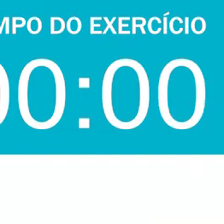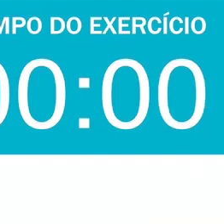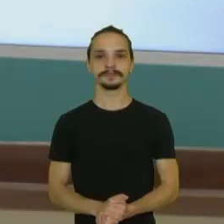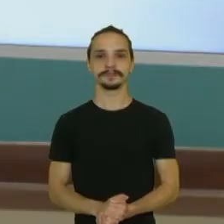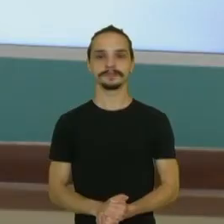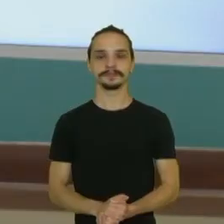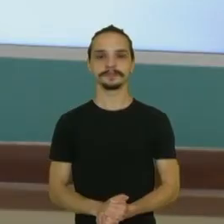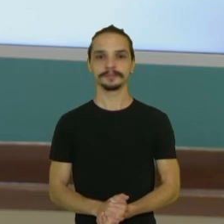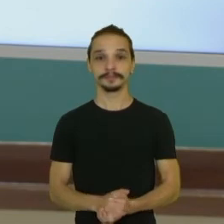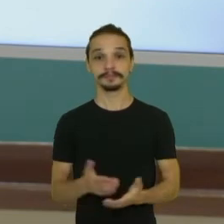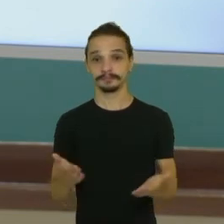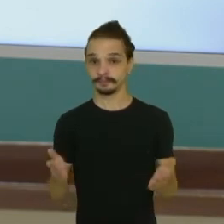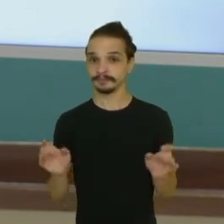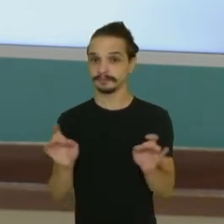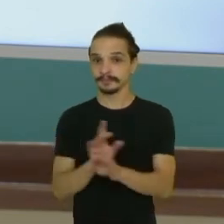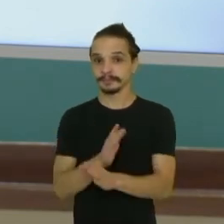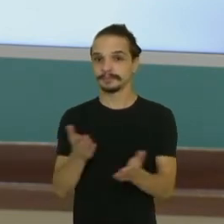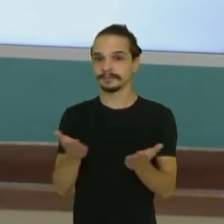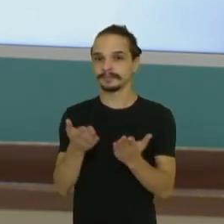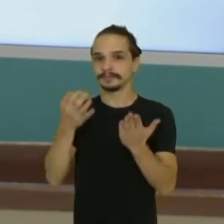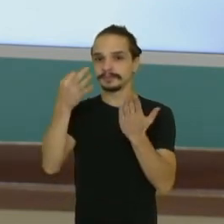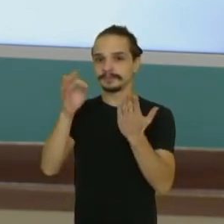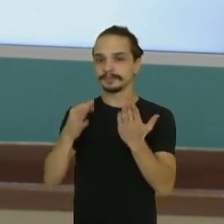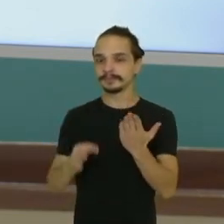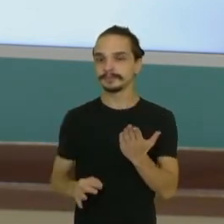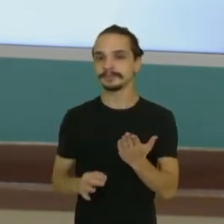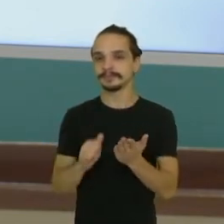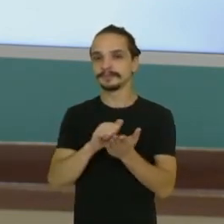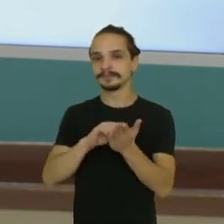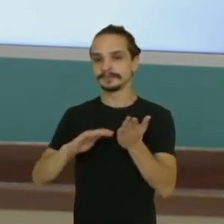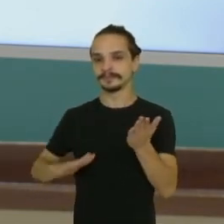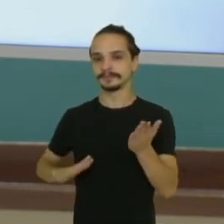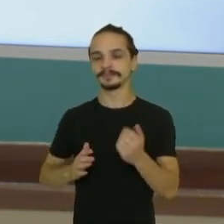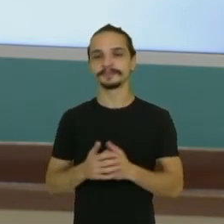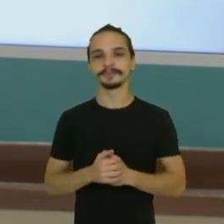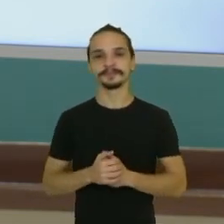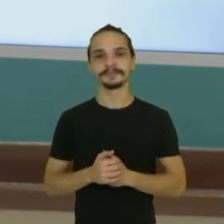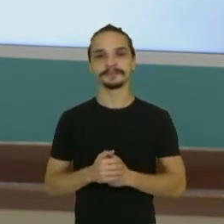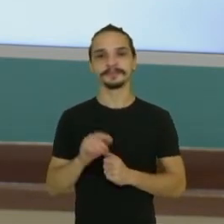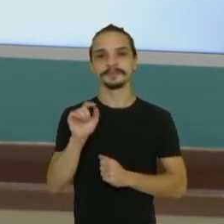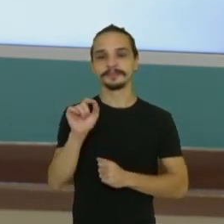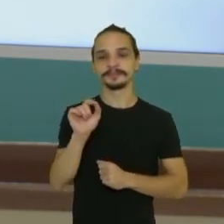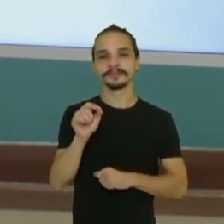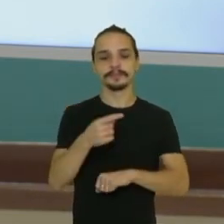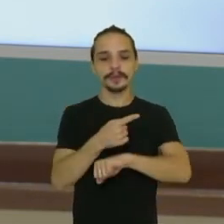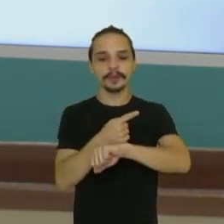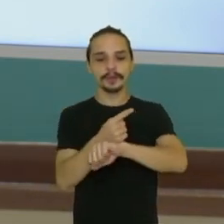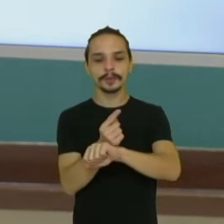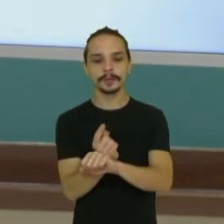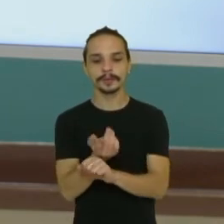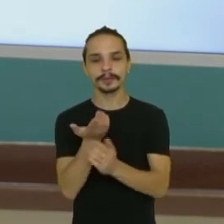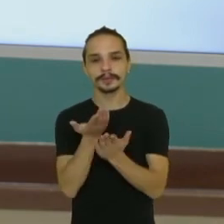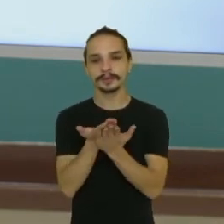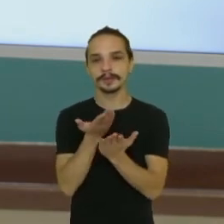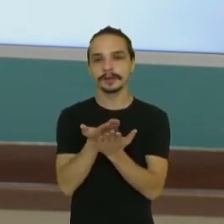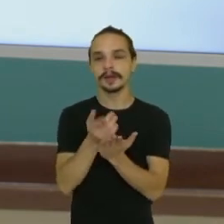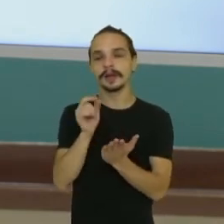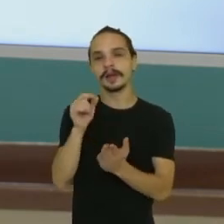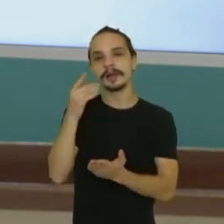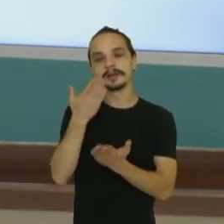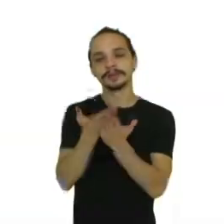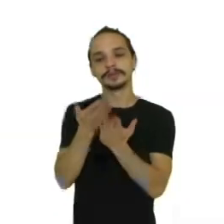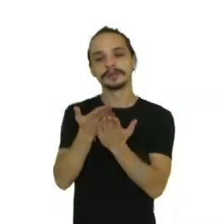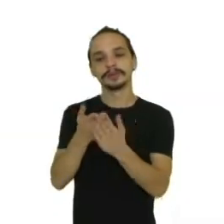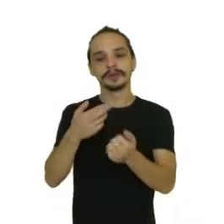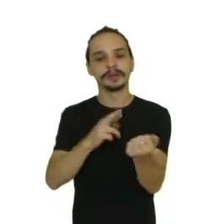Olá pessoal vamos então corrigir a nossa atividade né a cronobiologia é a ciência que estuda o ritmo